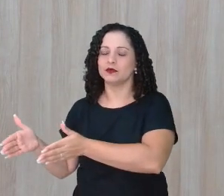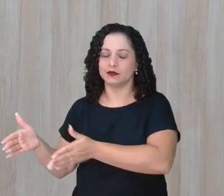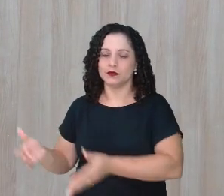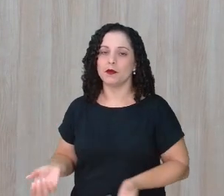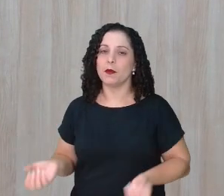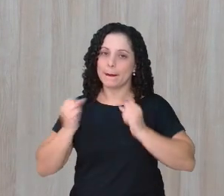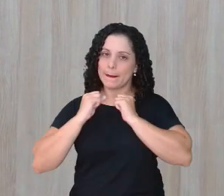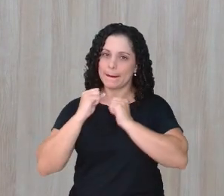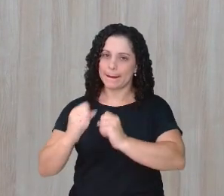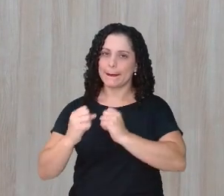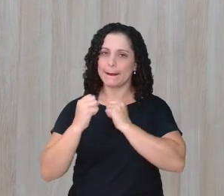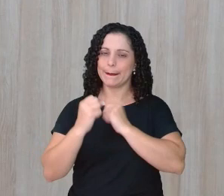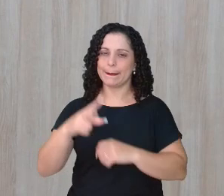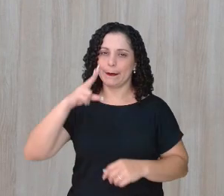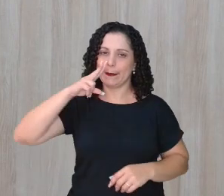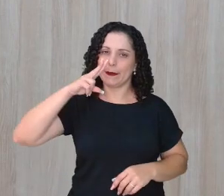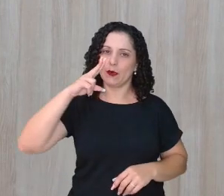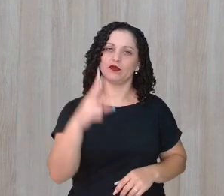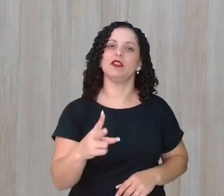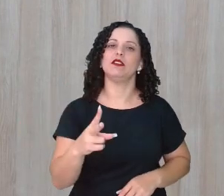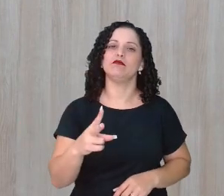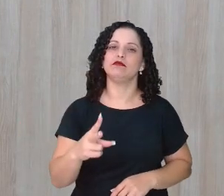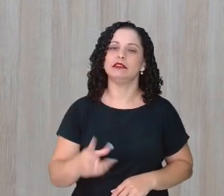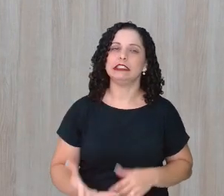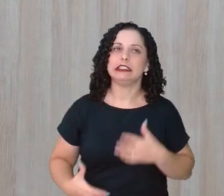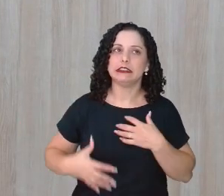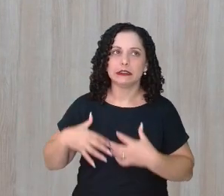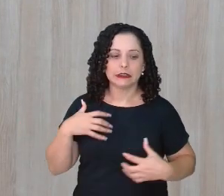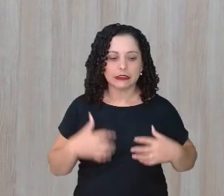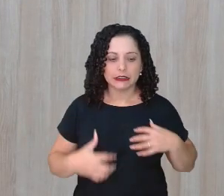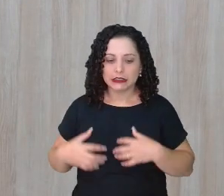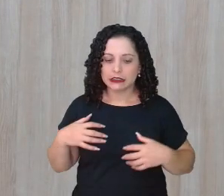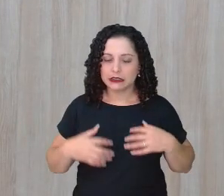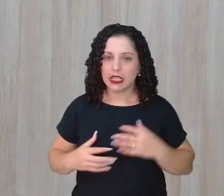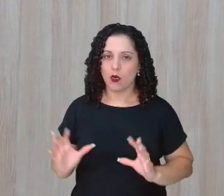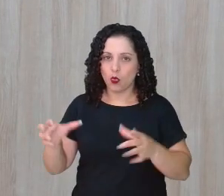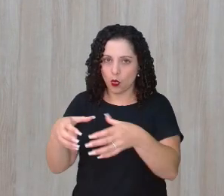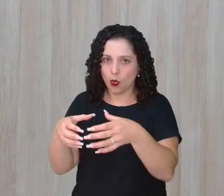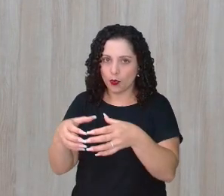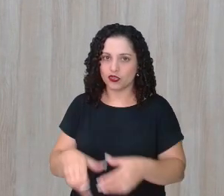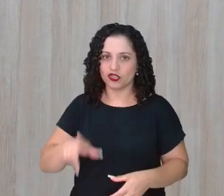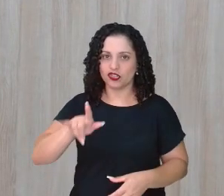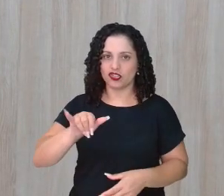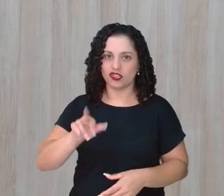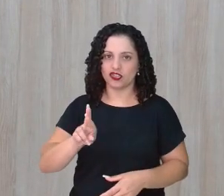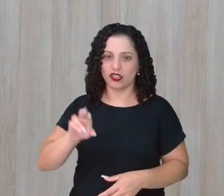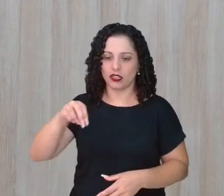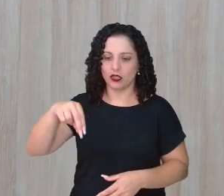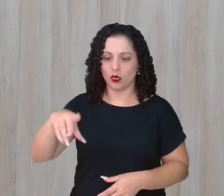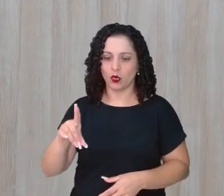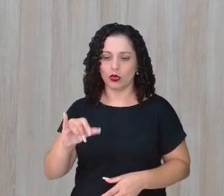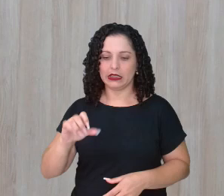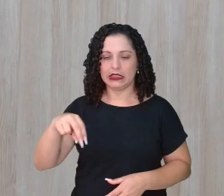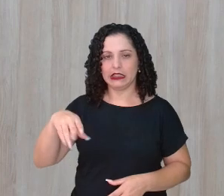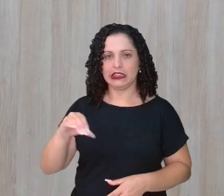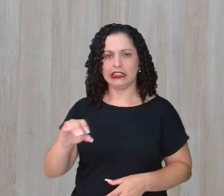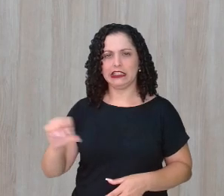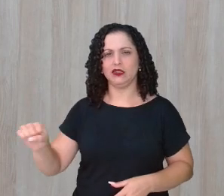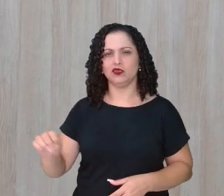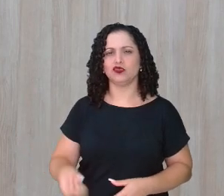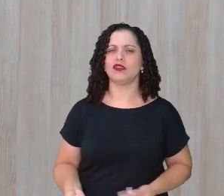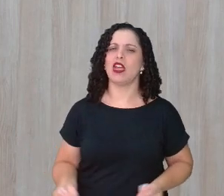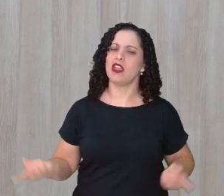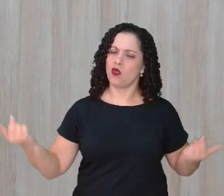né, o poder ali, e aí insatisfeito o pessoal dos girondinos vai lá, confronta,